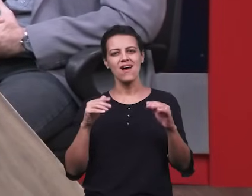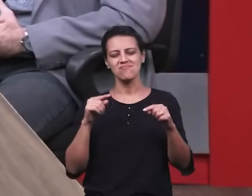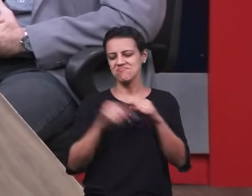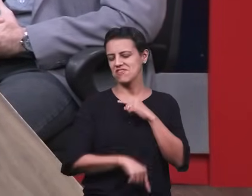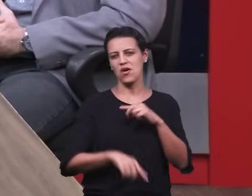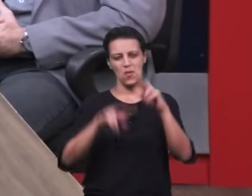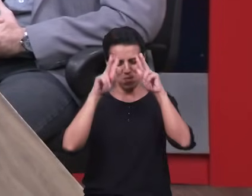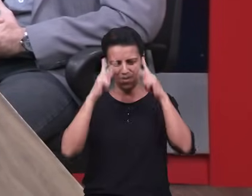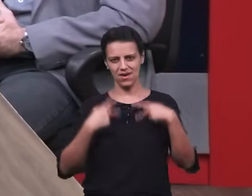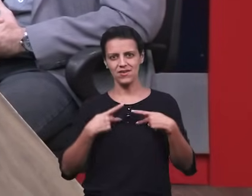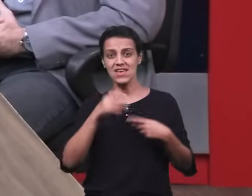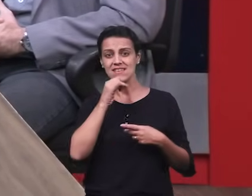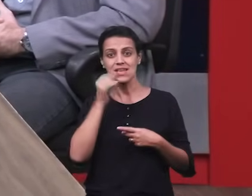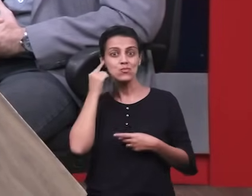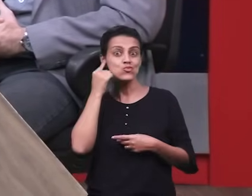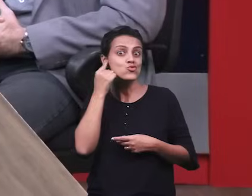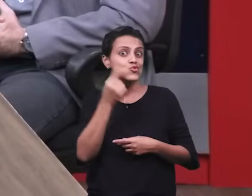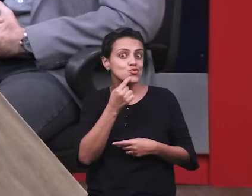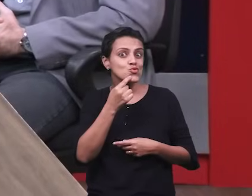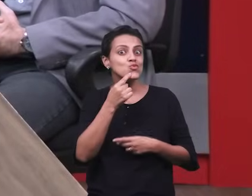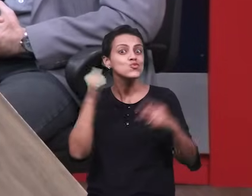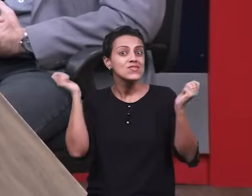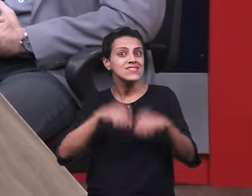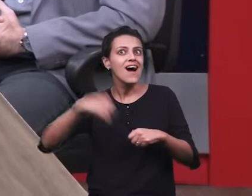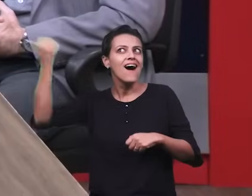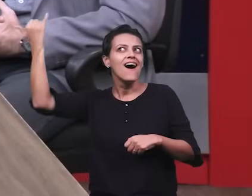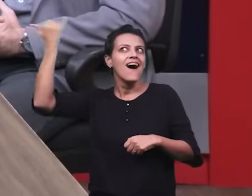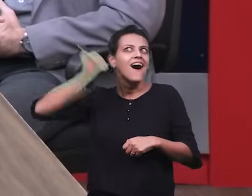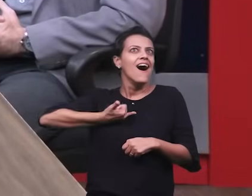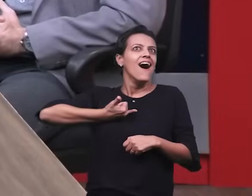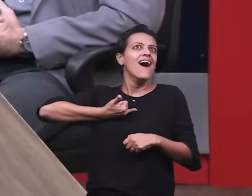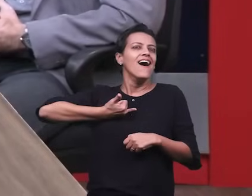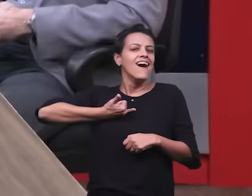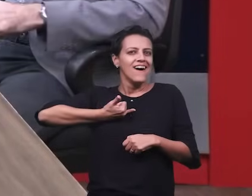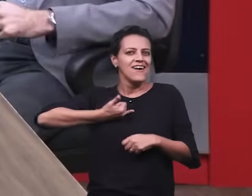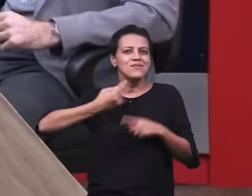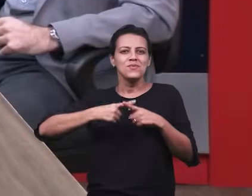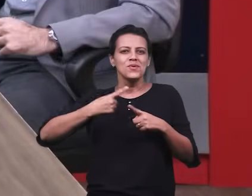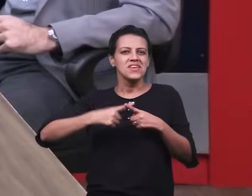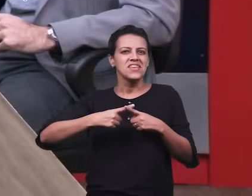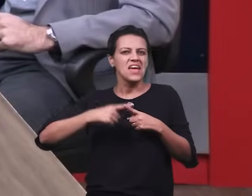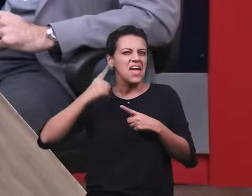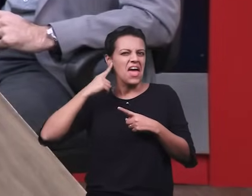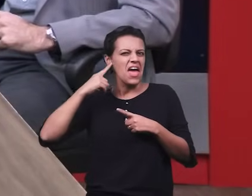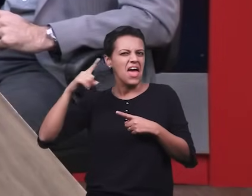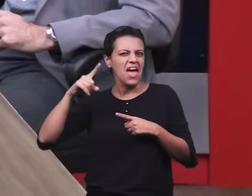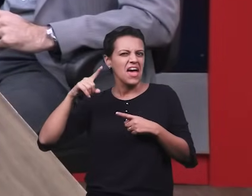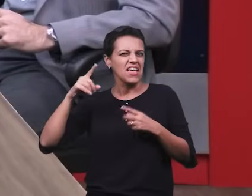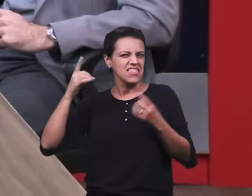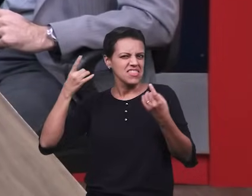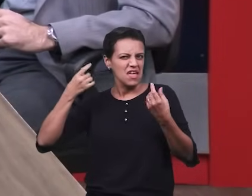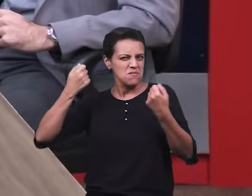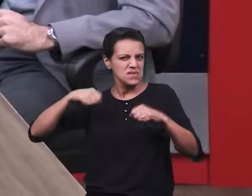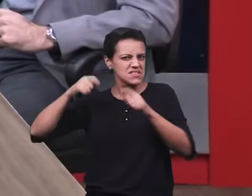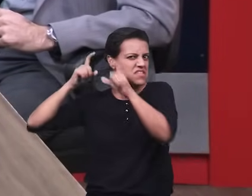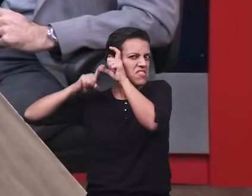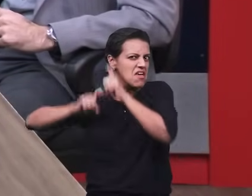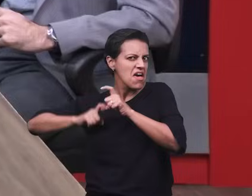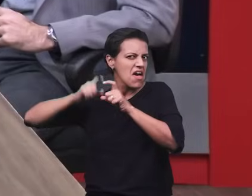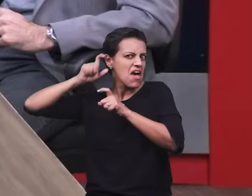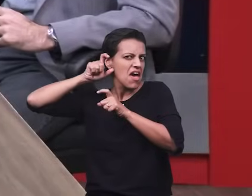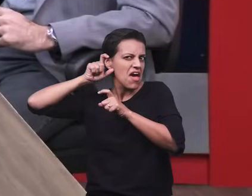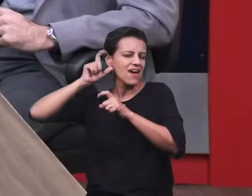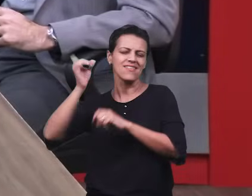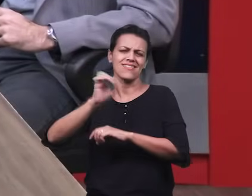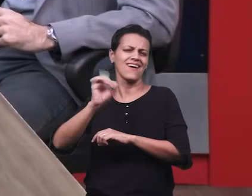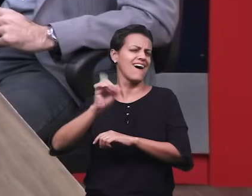vai ver pessoas que são surdas, que vão ouvir a voz do Senhor, porque não depende da comutação. Porque a voz do Senhor, ela vai lá na alma, ela vai no profundo.